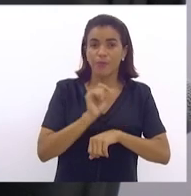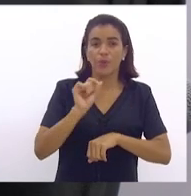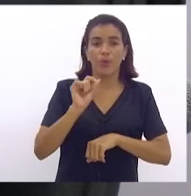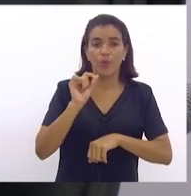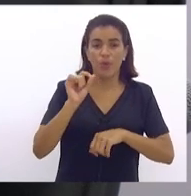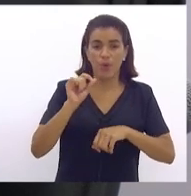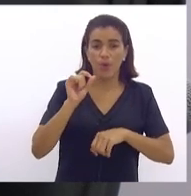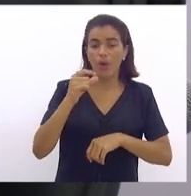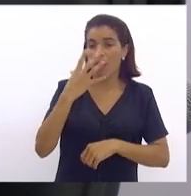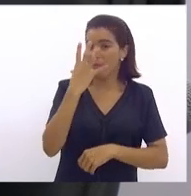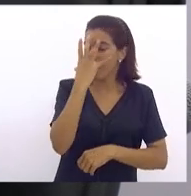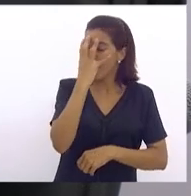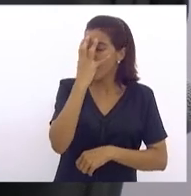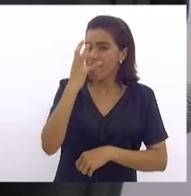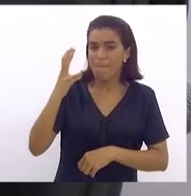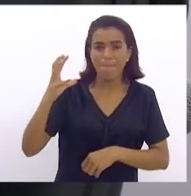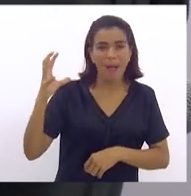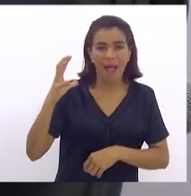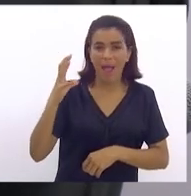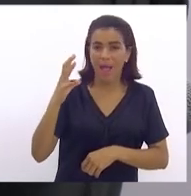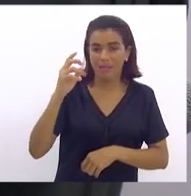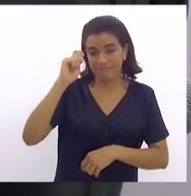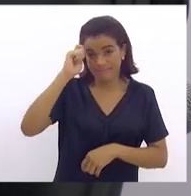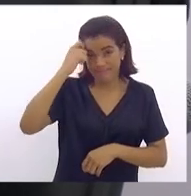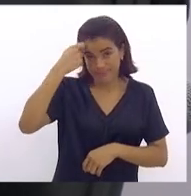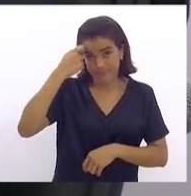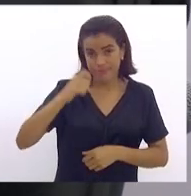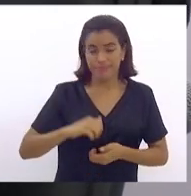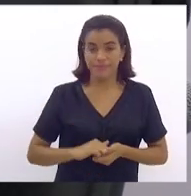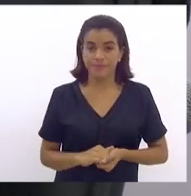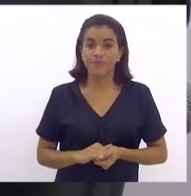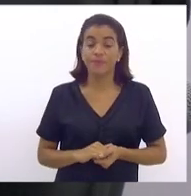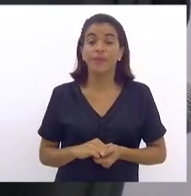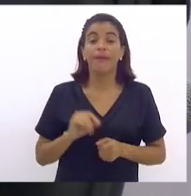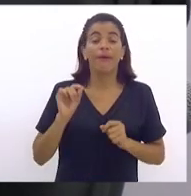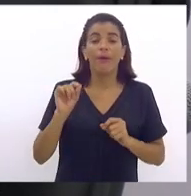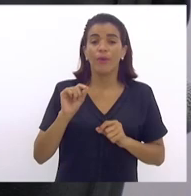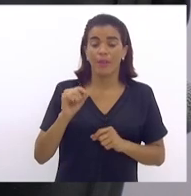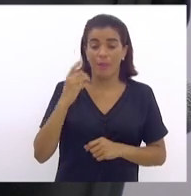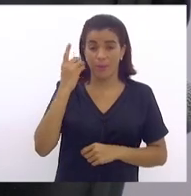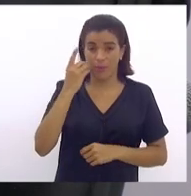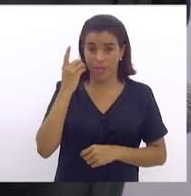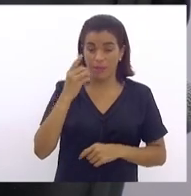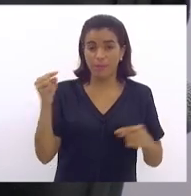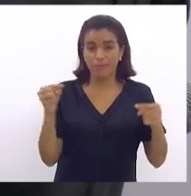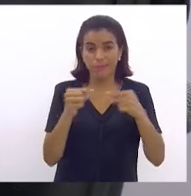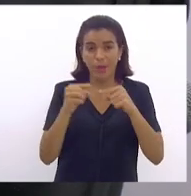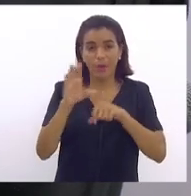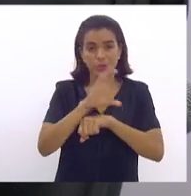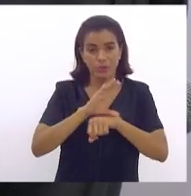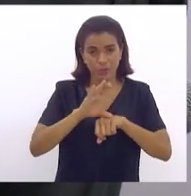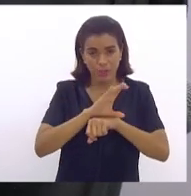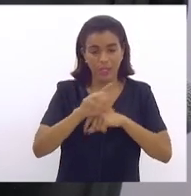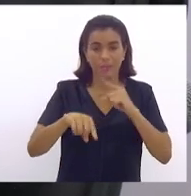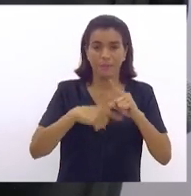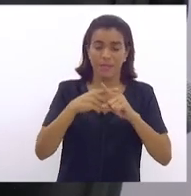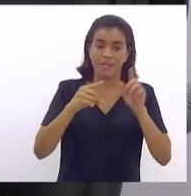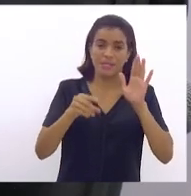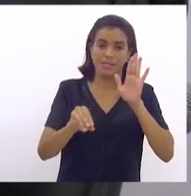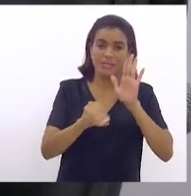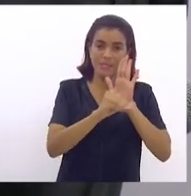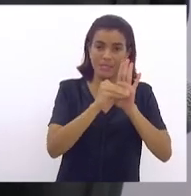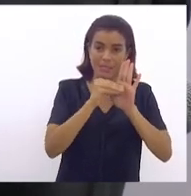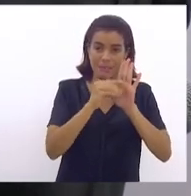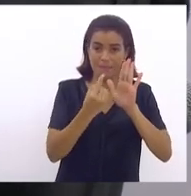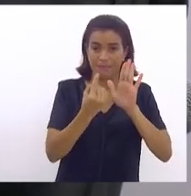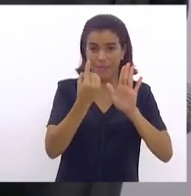Blackface e dá outras providências. O parecer do deputado Vinícius Cozzolino é pela constitucionalidade com emenda